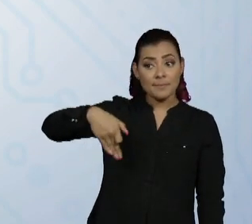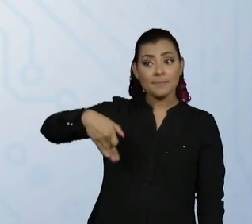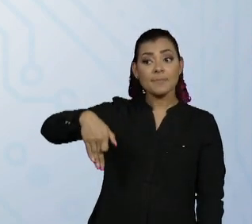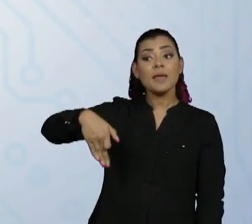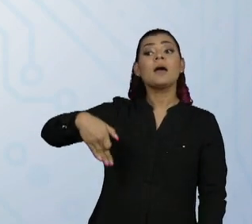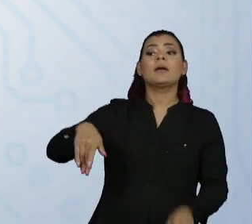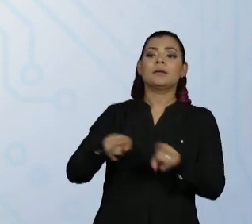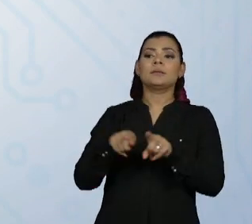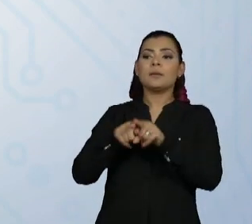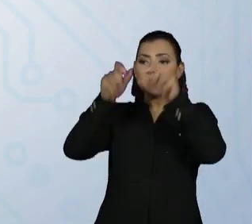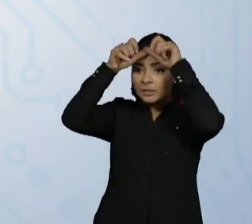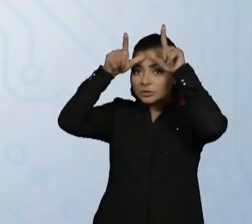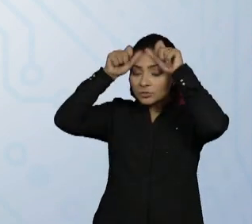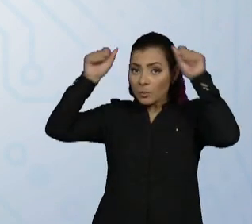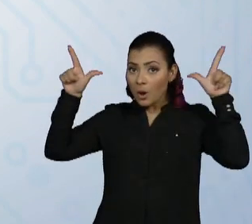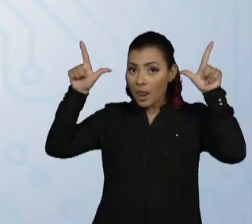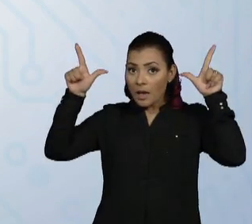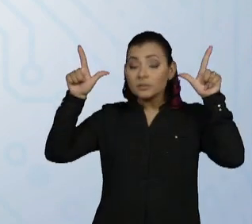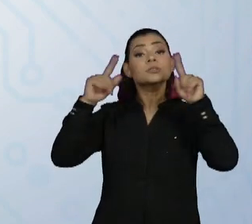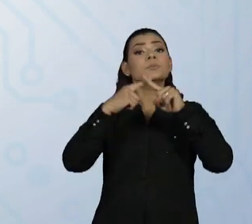tem taxa de escolarização de